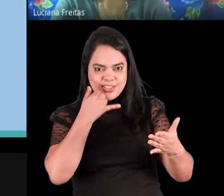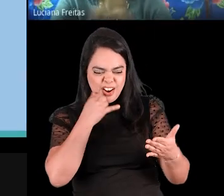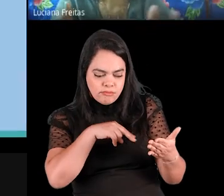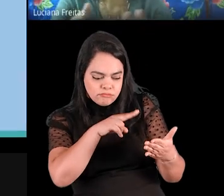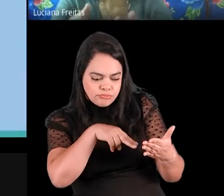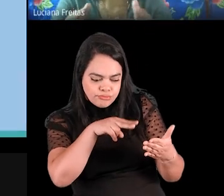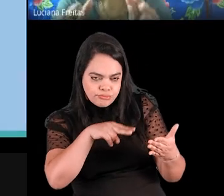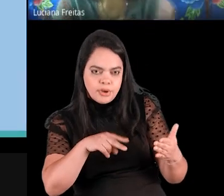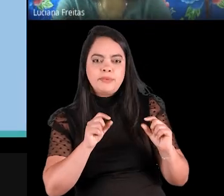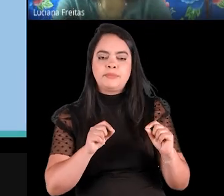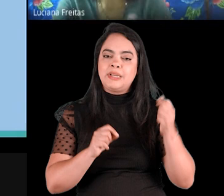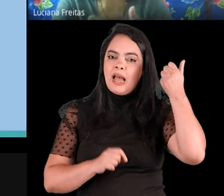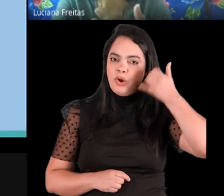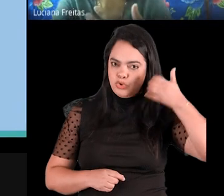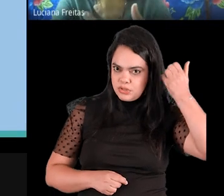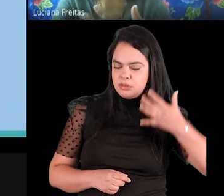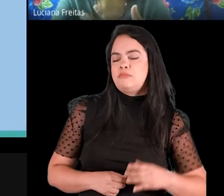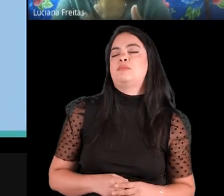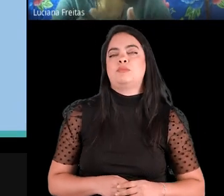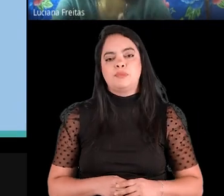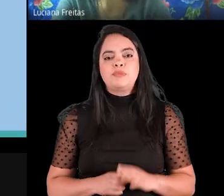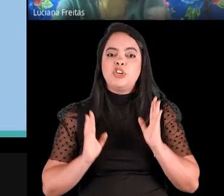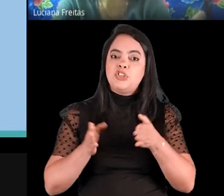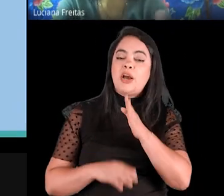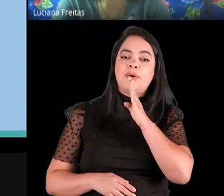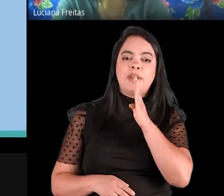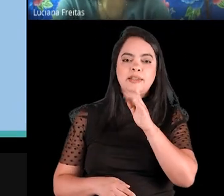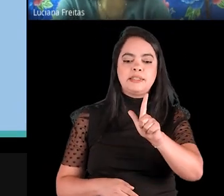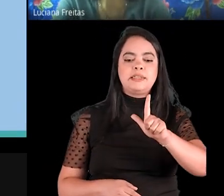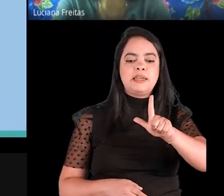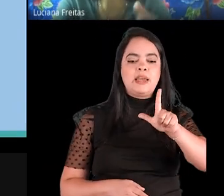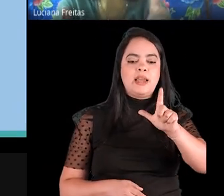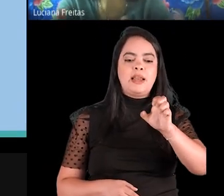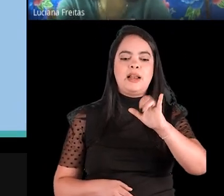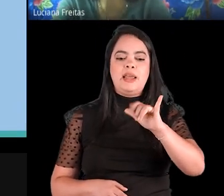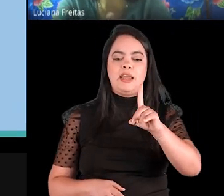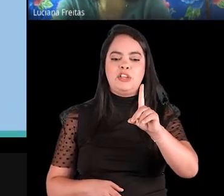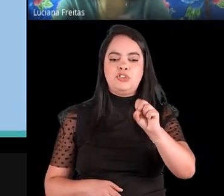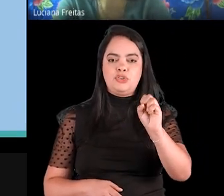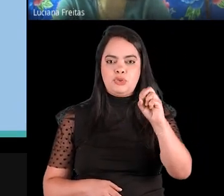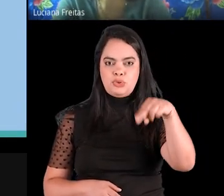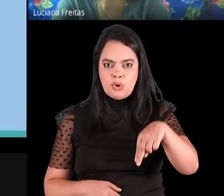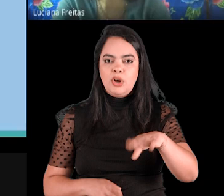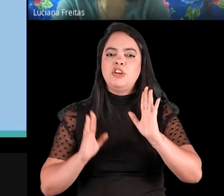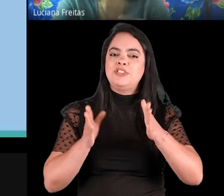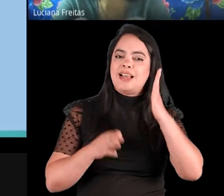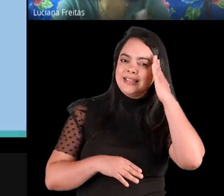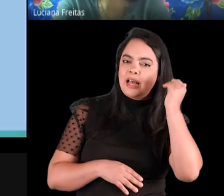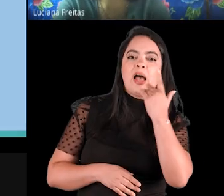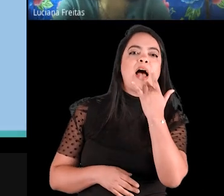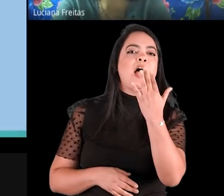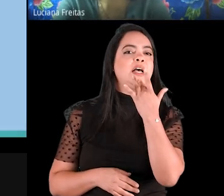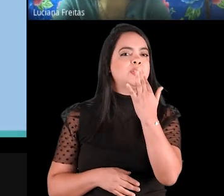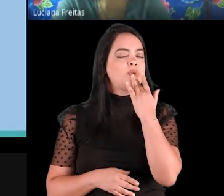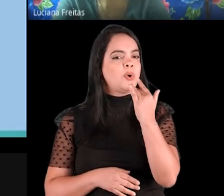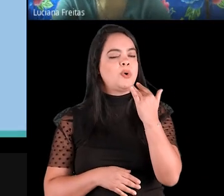Gleidson. Ele já fala que sabe desse leitor de texto, que ele já sabe essa questão do contraste de tela. Então, essas